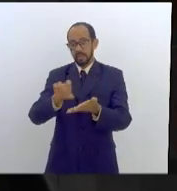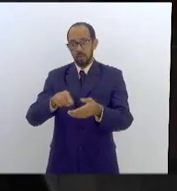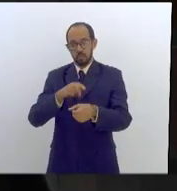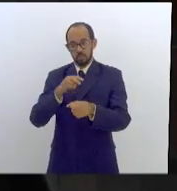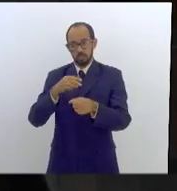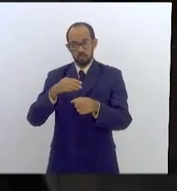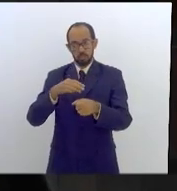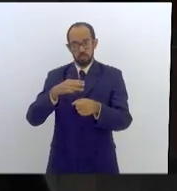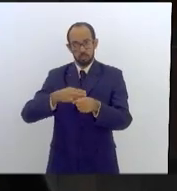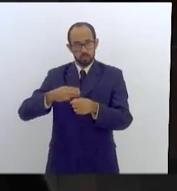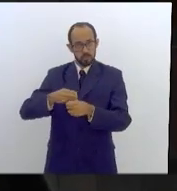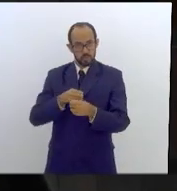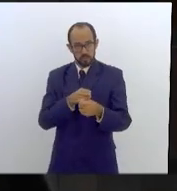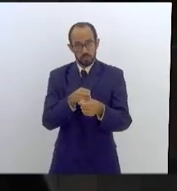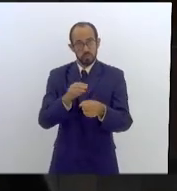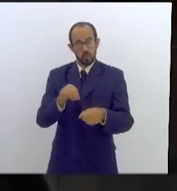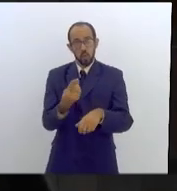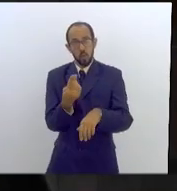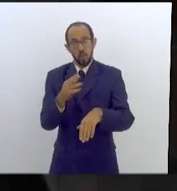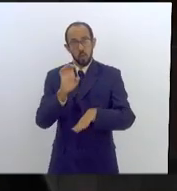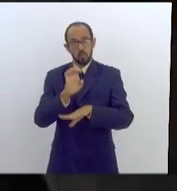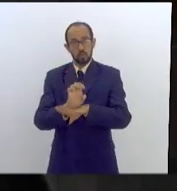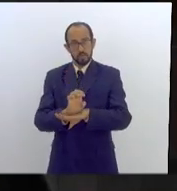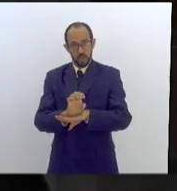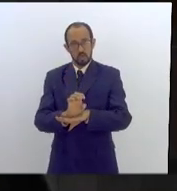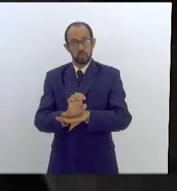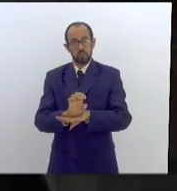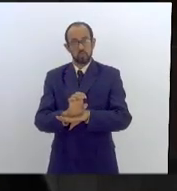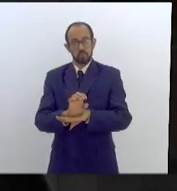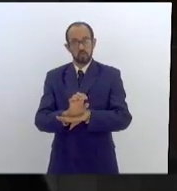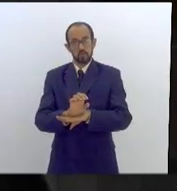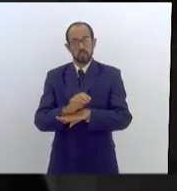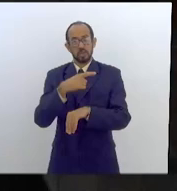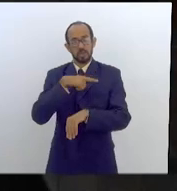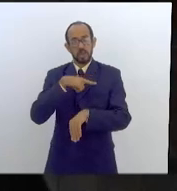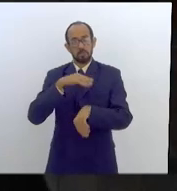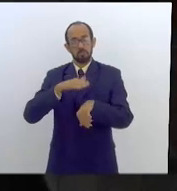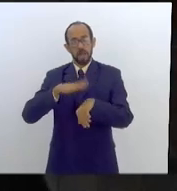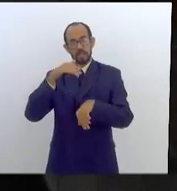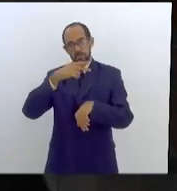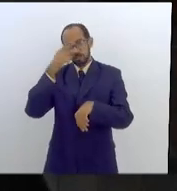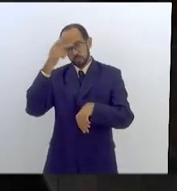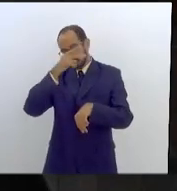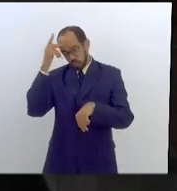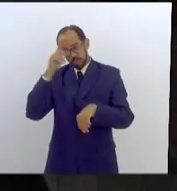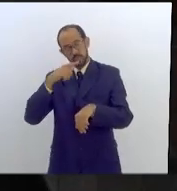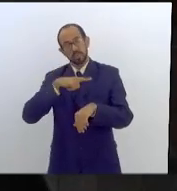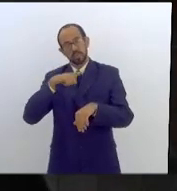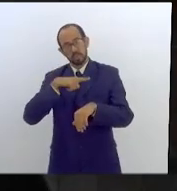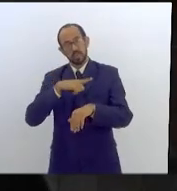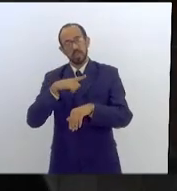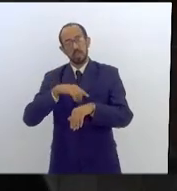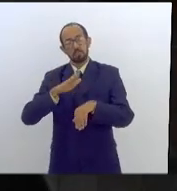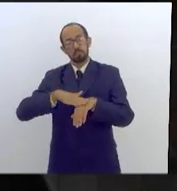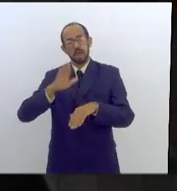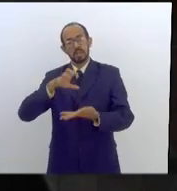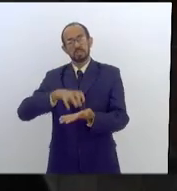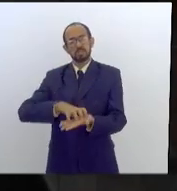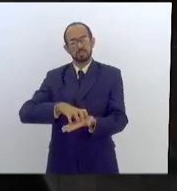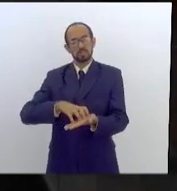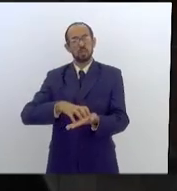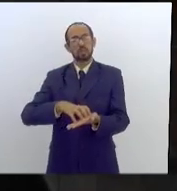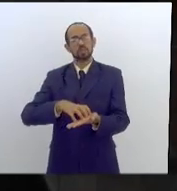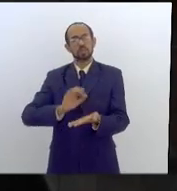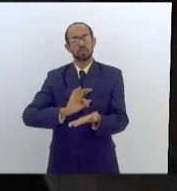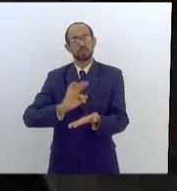se não em todos os estados mas pelo menos nos Estados maiores dos estados que mais reúnem equipamentos federais de Educação de qualquer